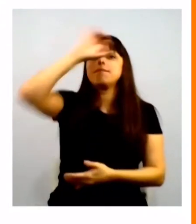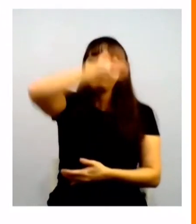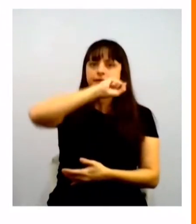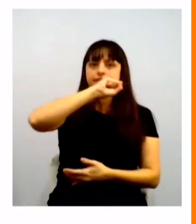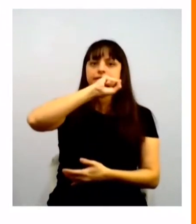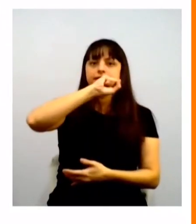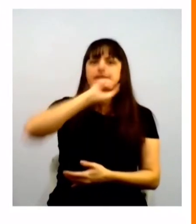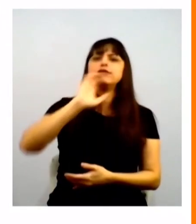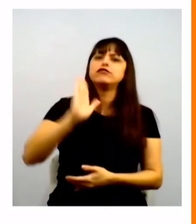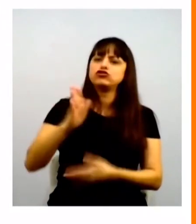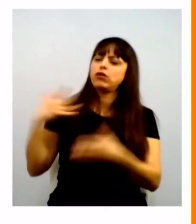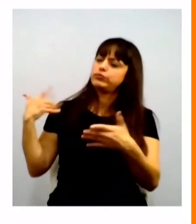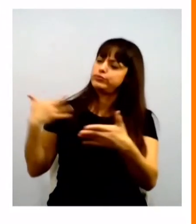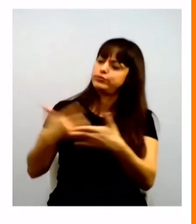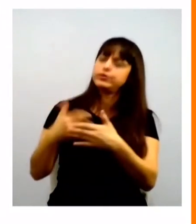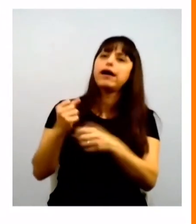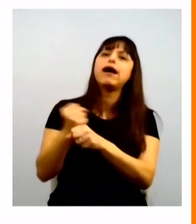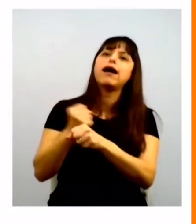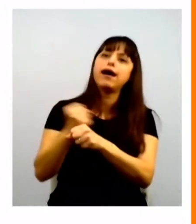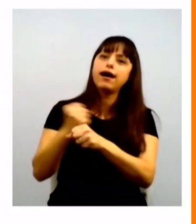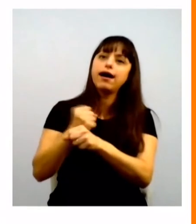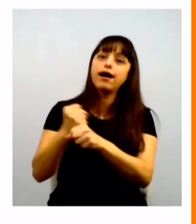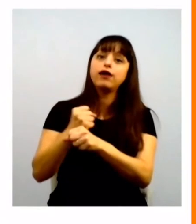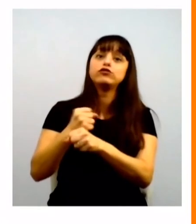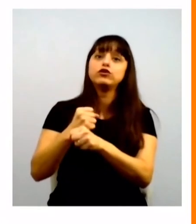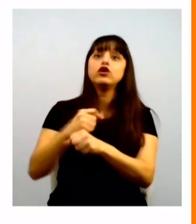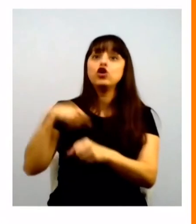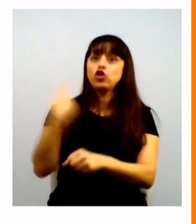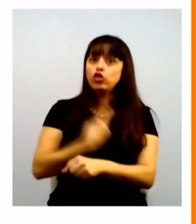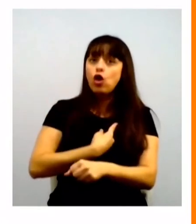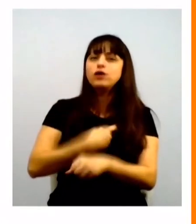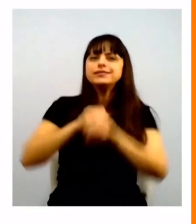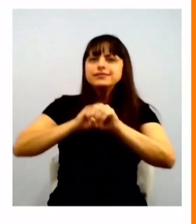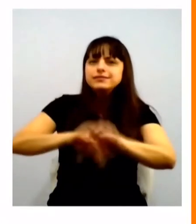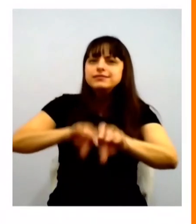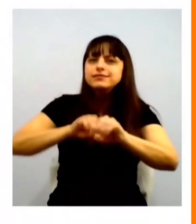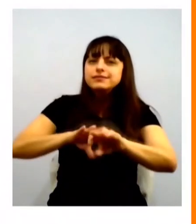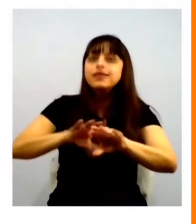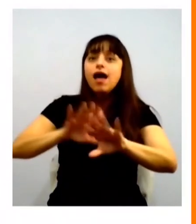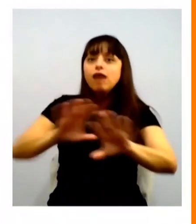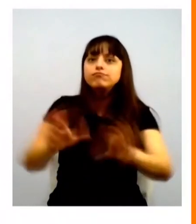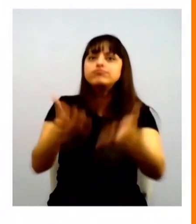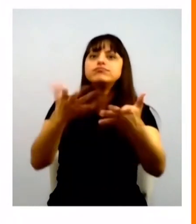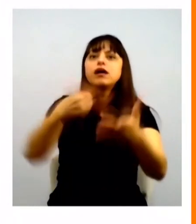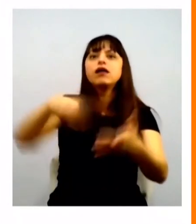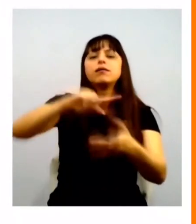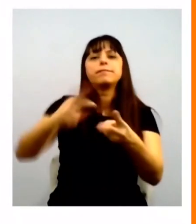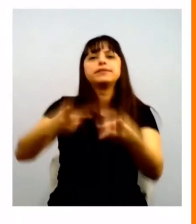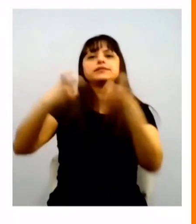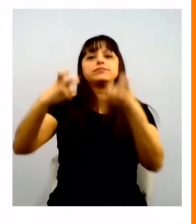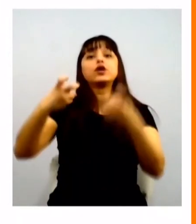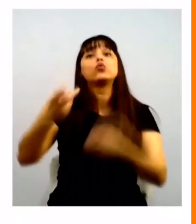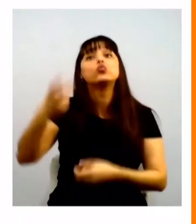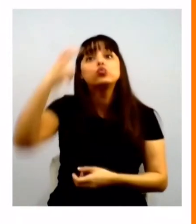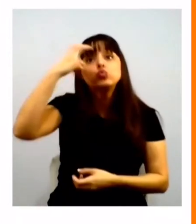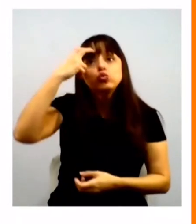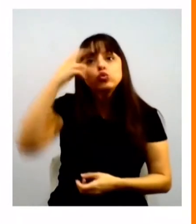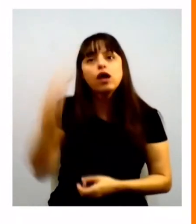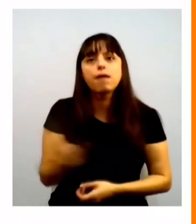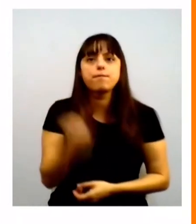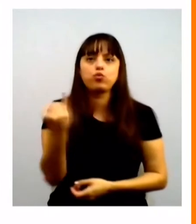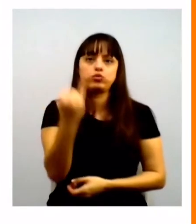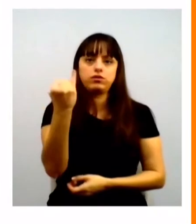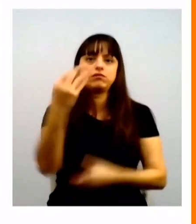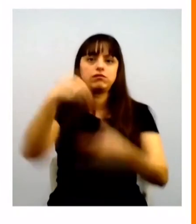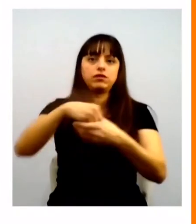que a cultura tenha um papel mais relevante nas nossas sociedades. Esse é um tema importante, e, sobre